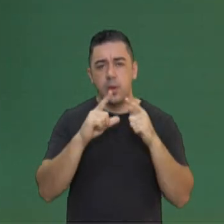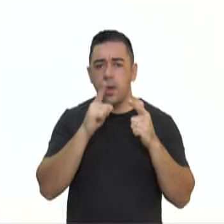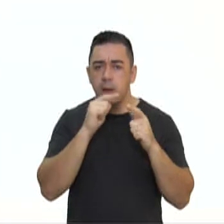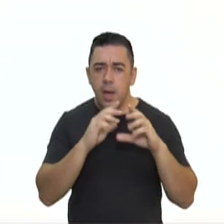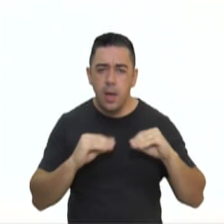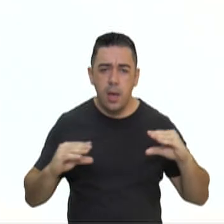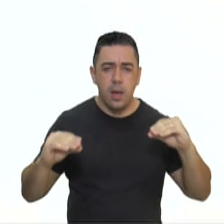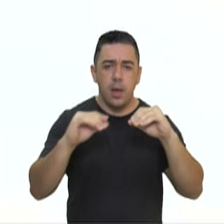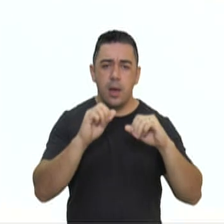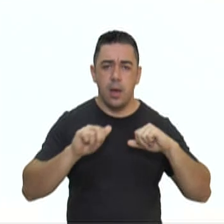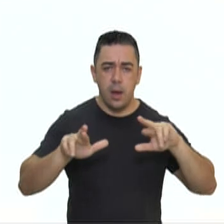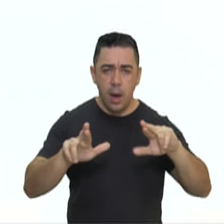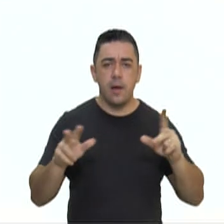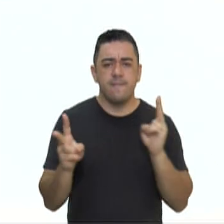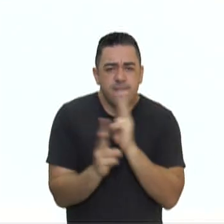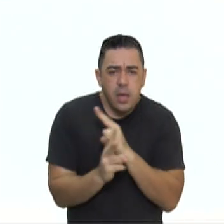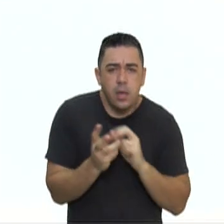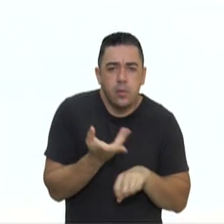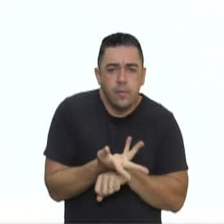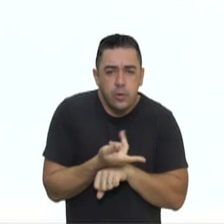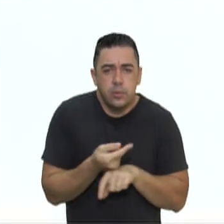né, ventos, beleza?